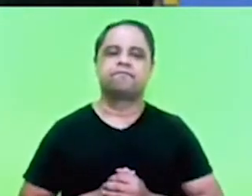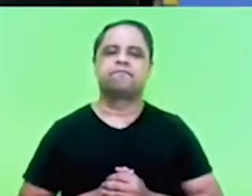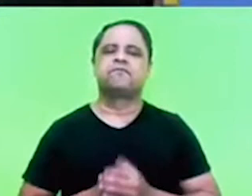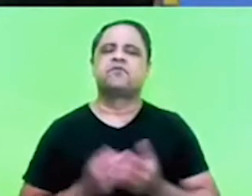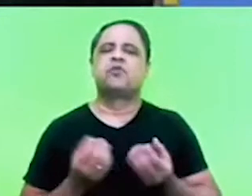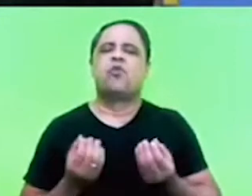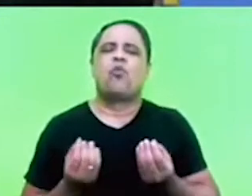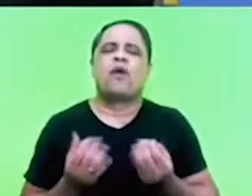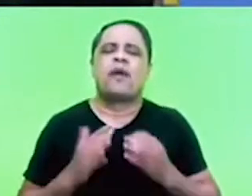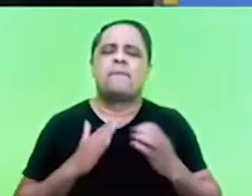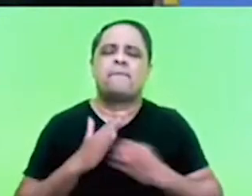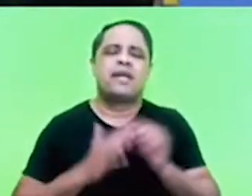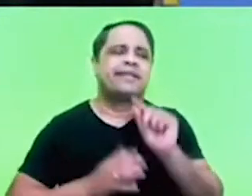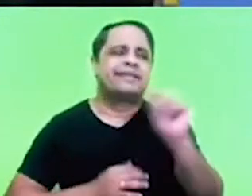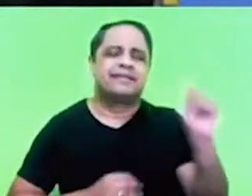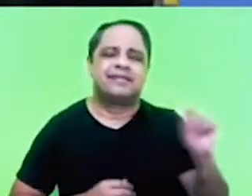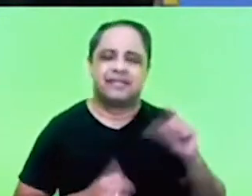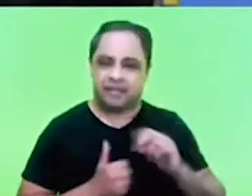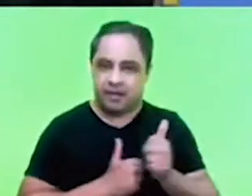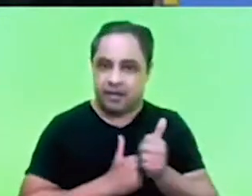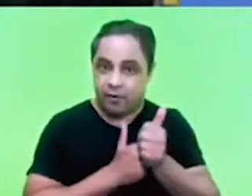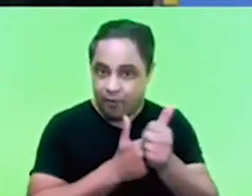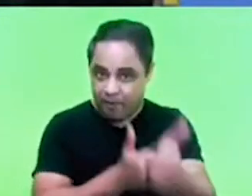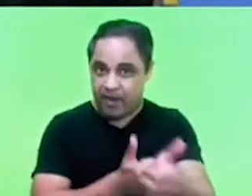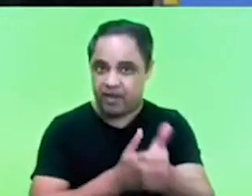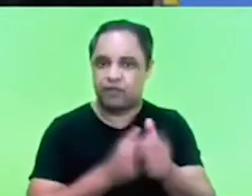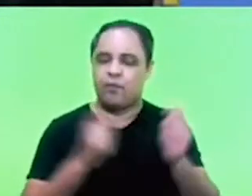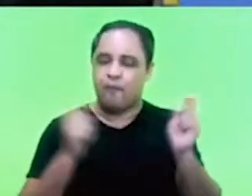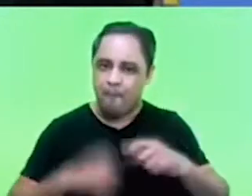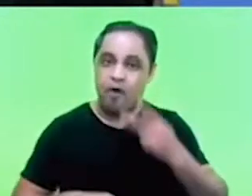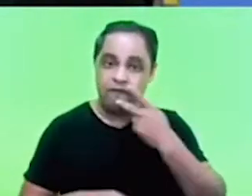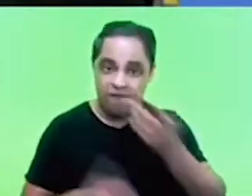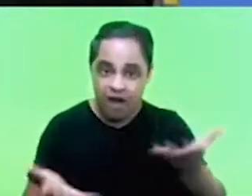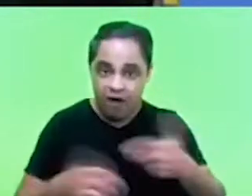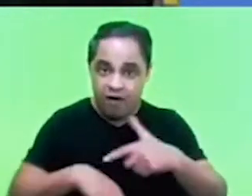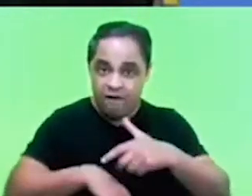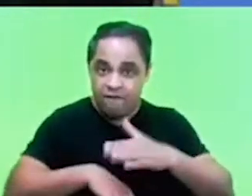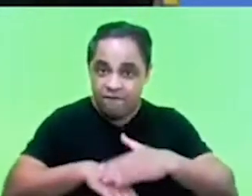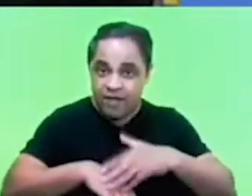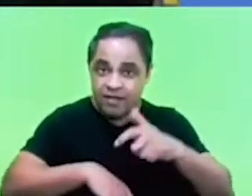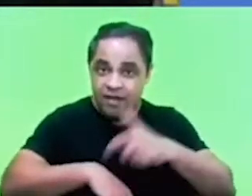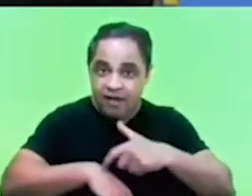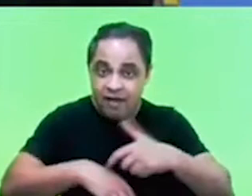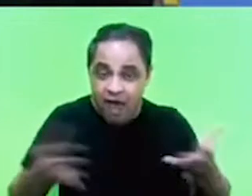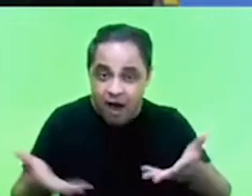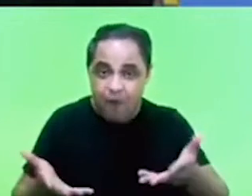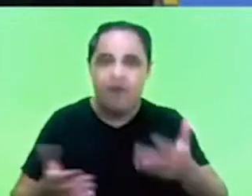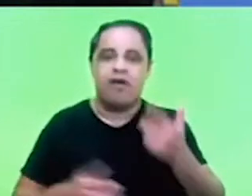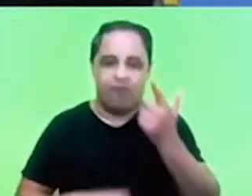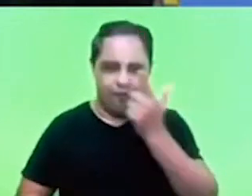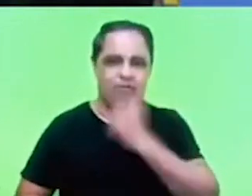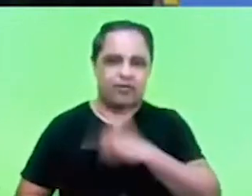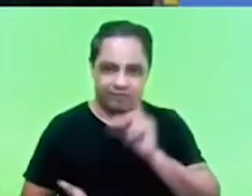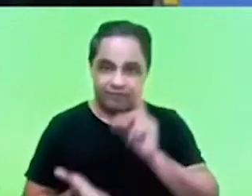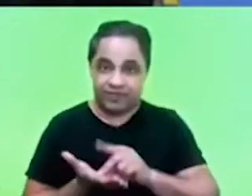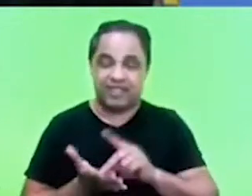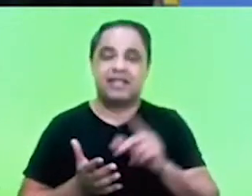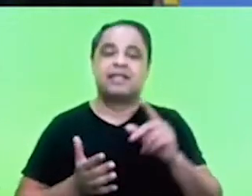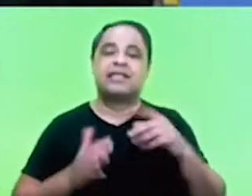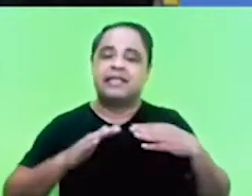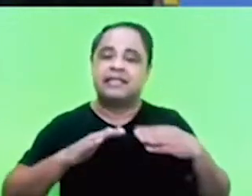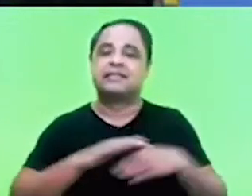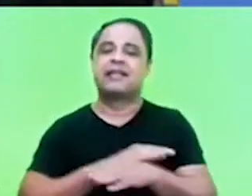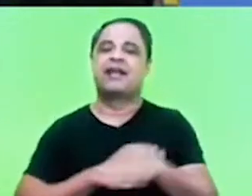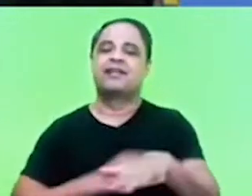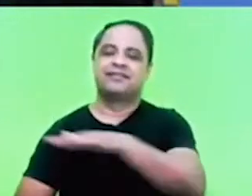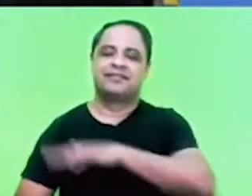O que as empresas que estão acompanhando poderiam fazer nesse momento, pragmaticamente falando, para entrar nesse circuito